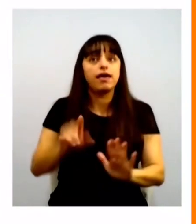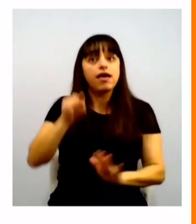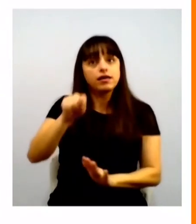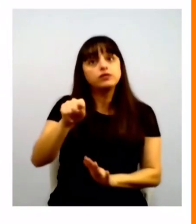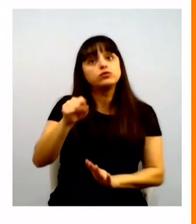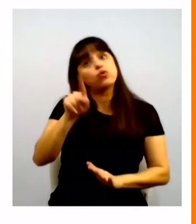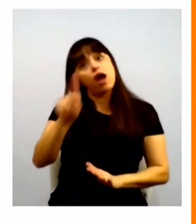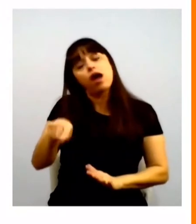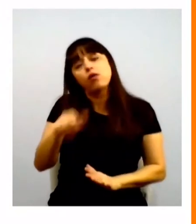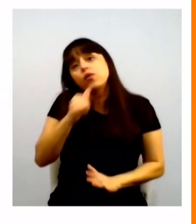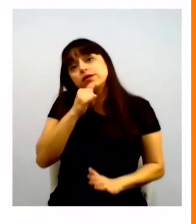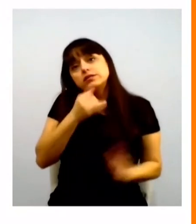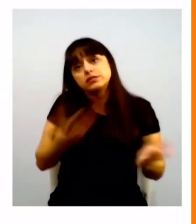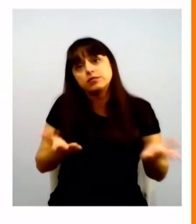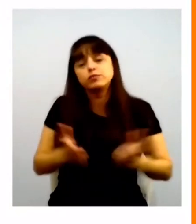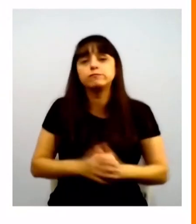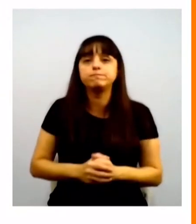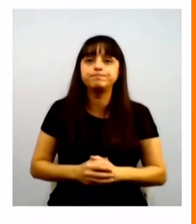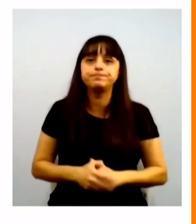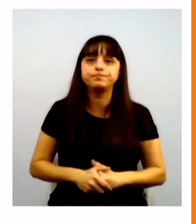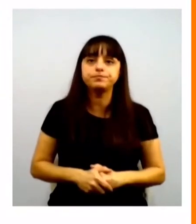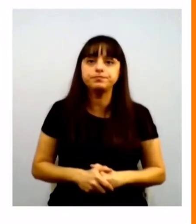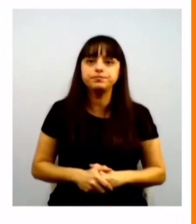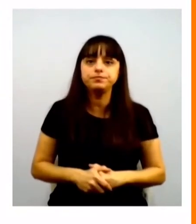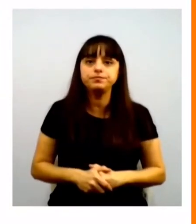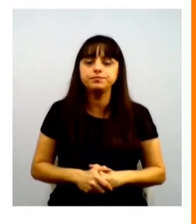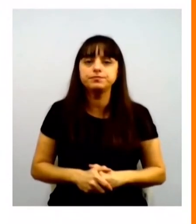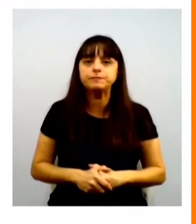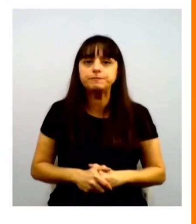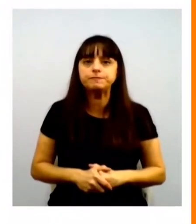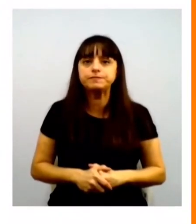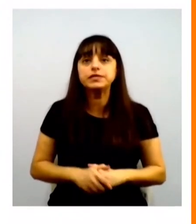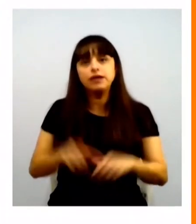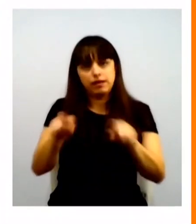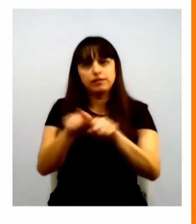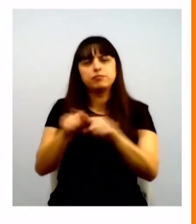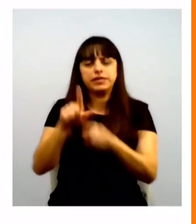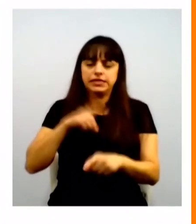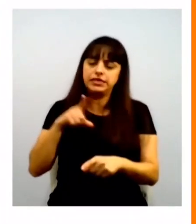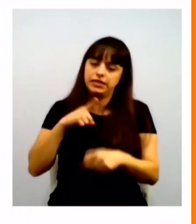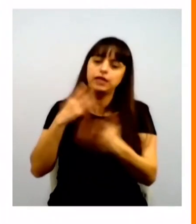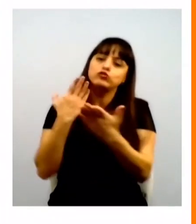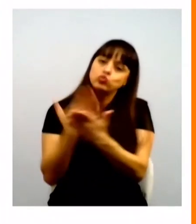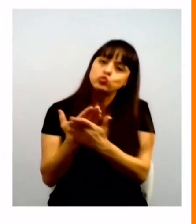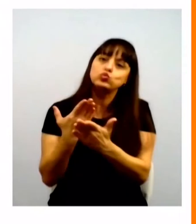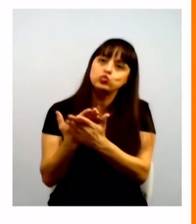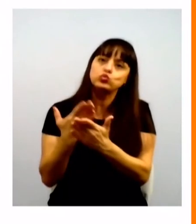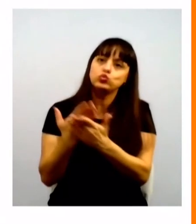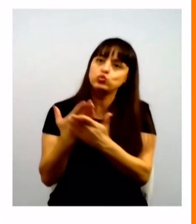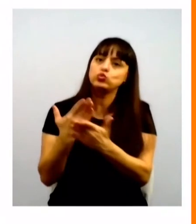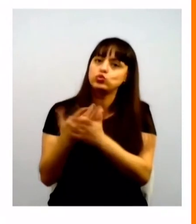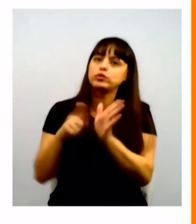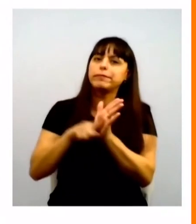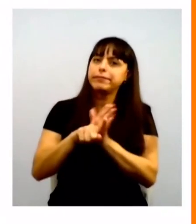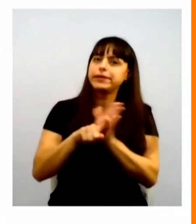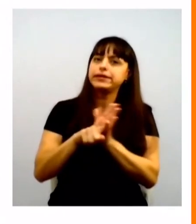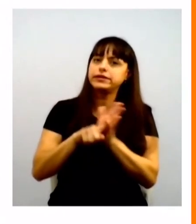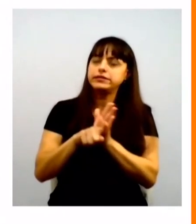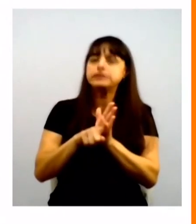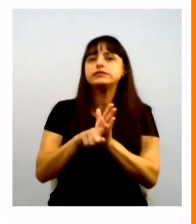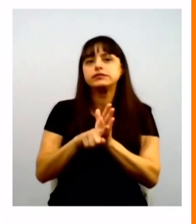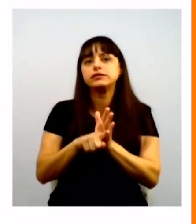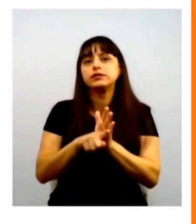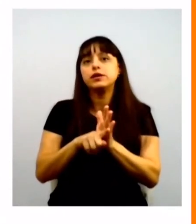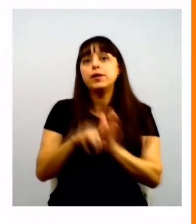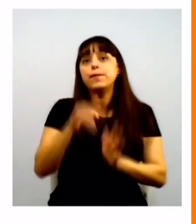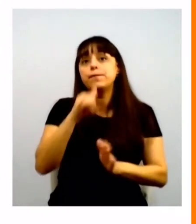seria, e isto também há alguns estudios, que, por exemplo, em migrantes e